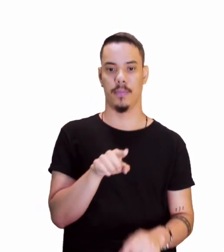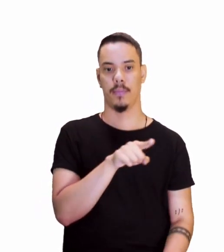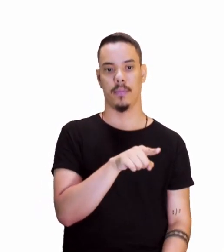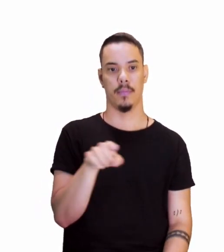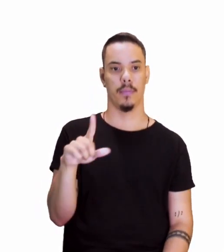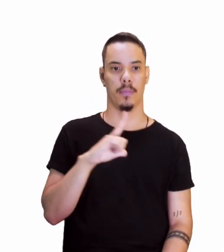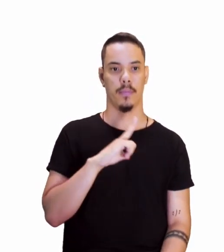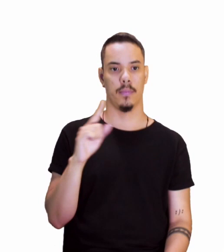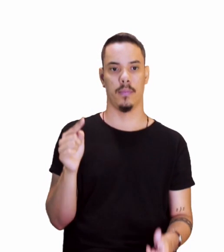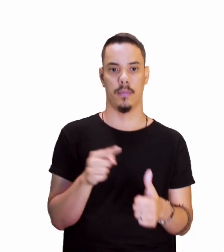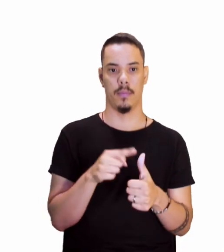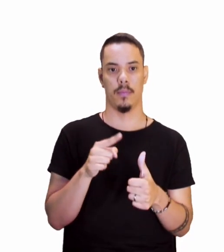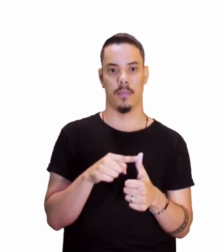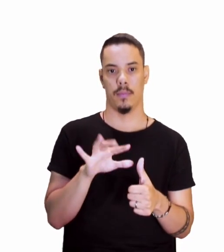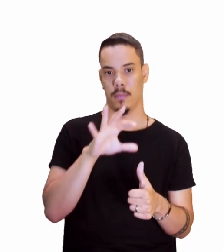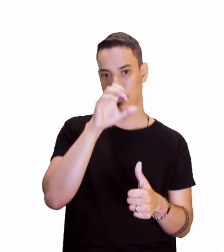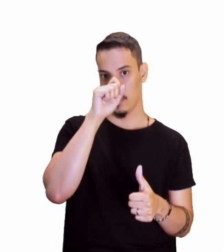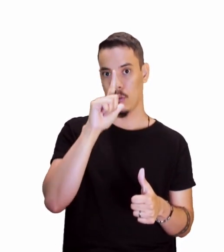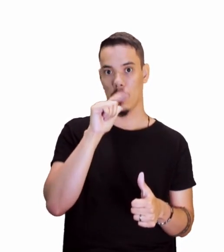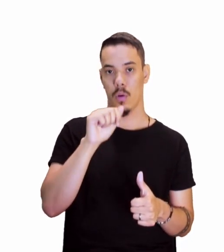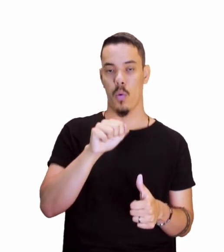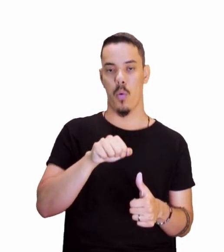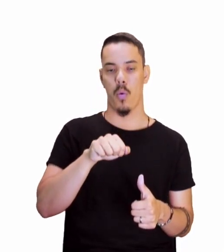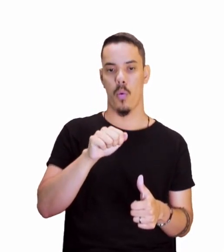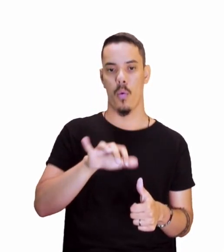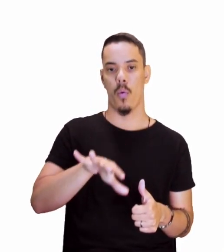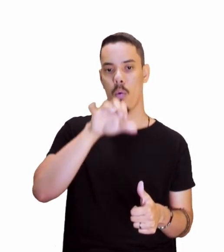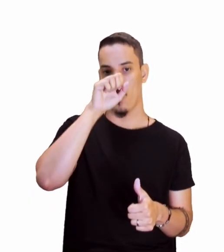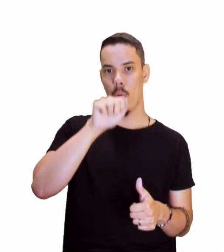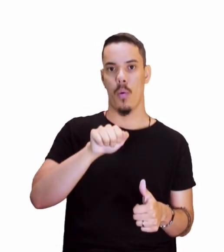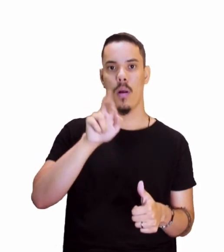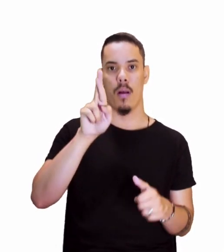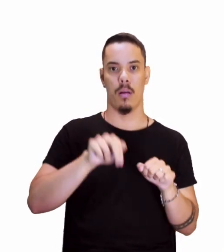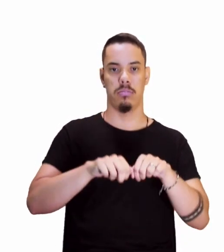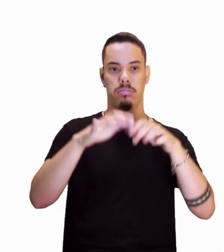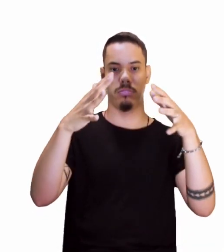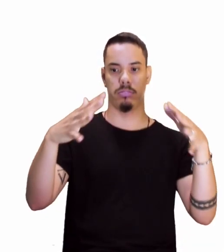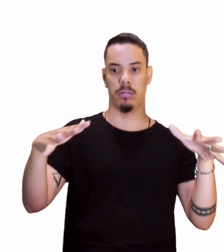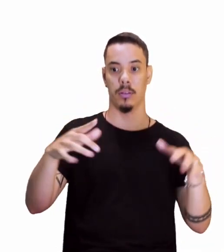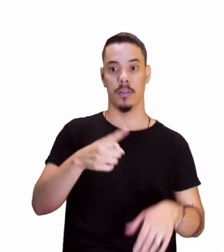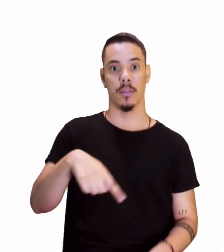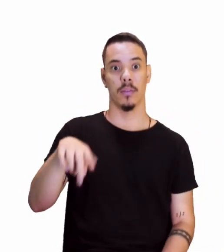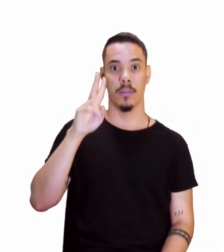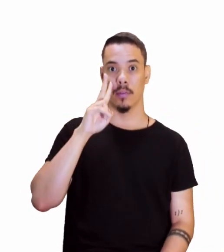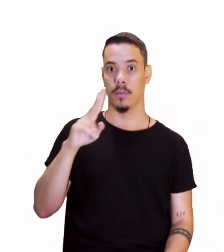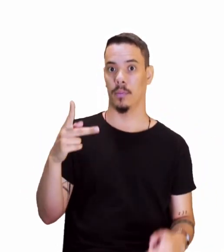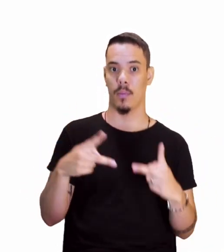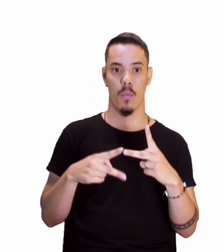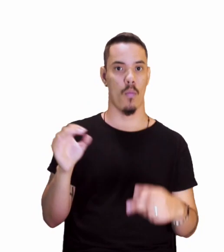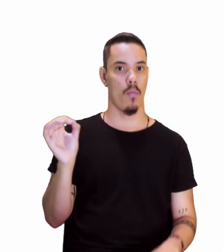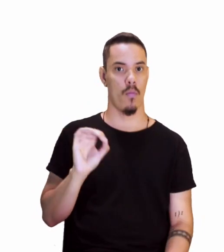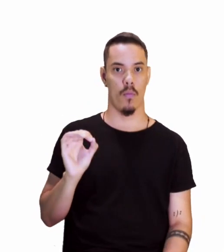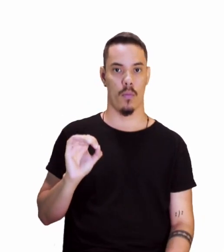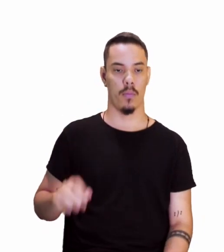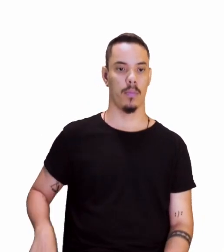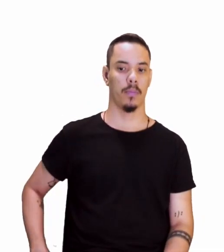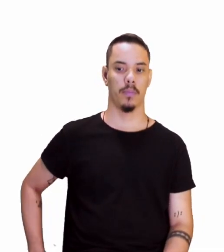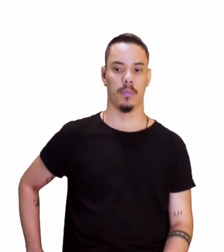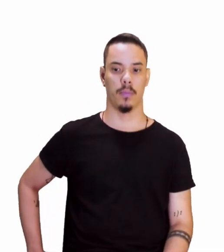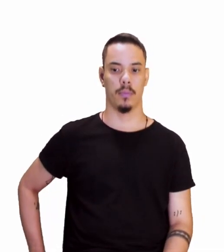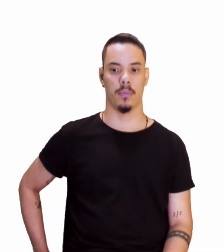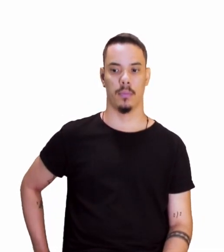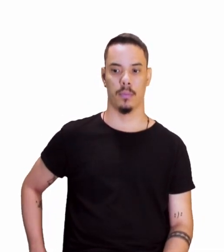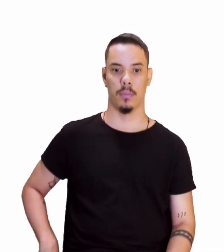tem a primeira, aspiro a da montanha. Ó, viu que não apareceu a preposição, tá? Aspiro